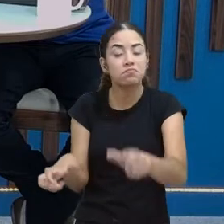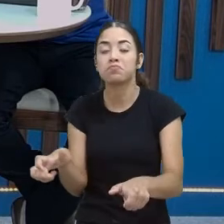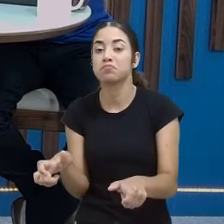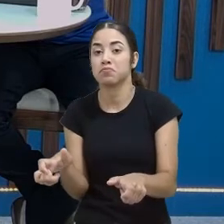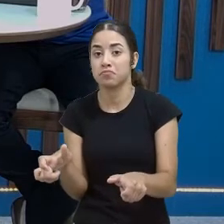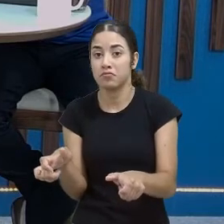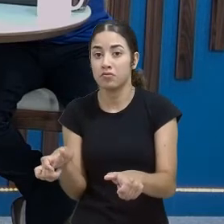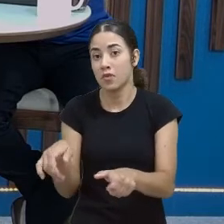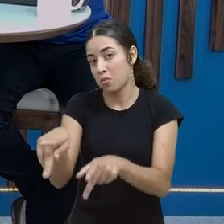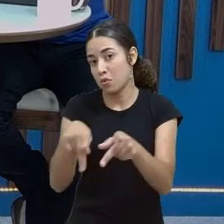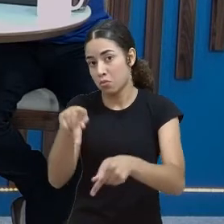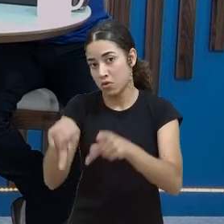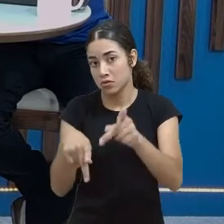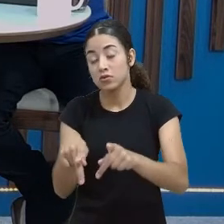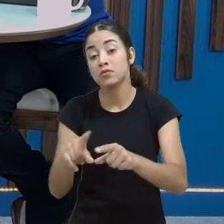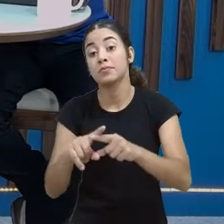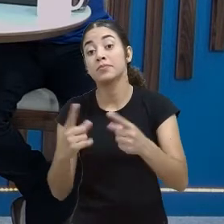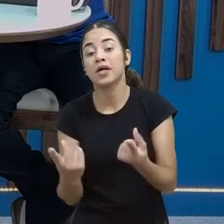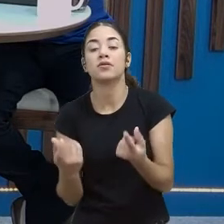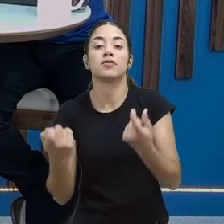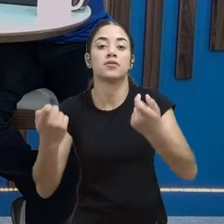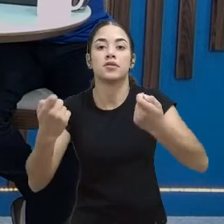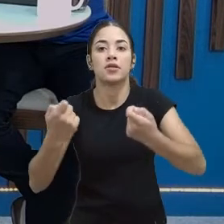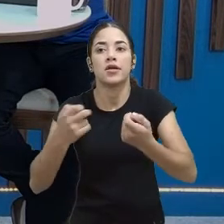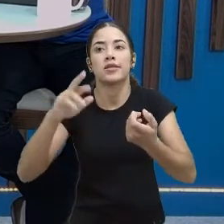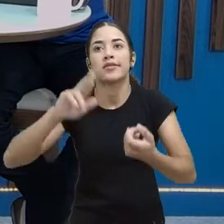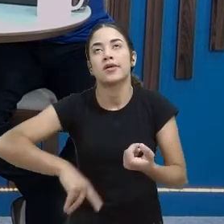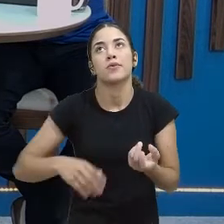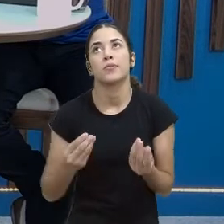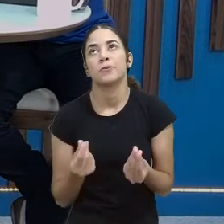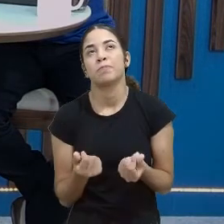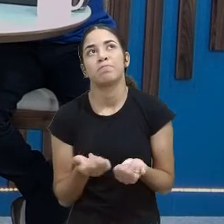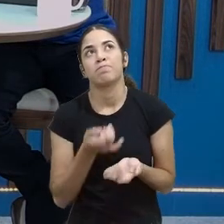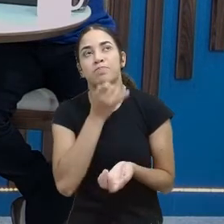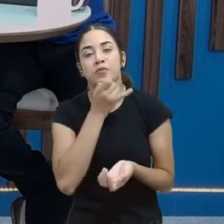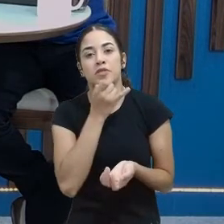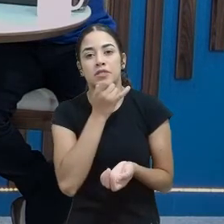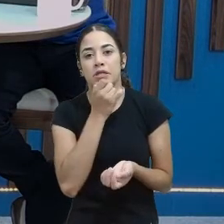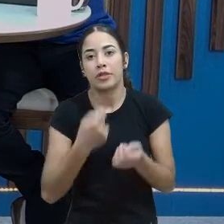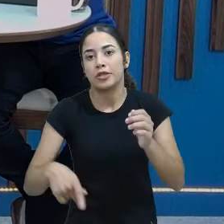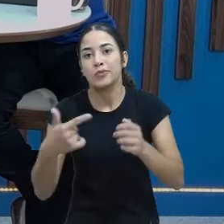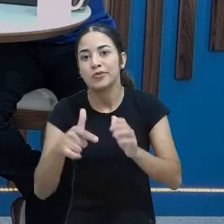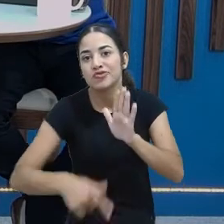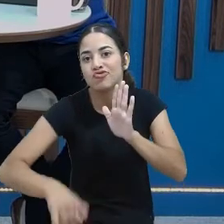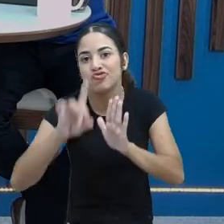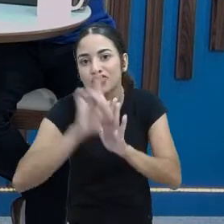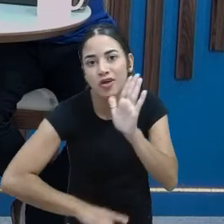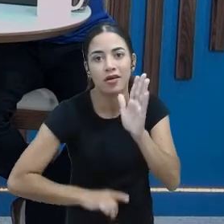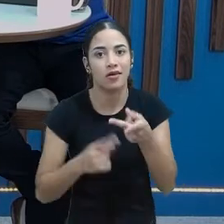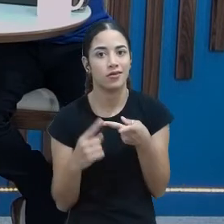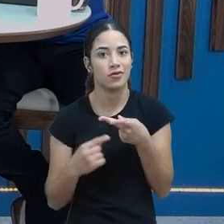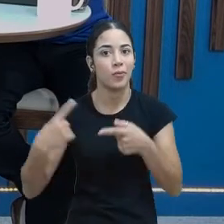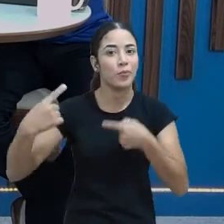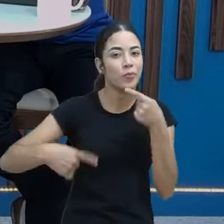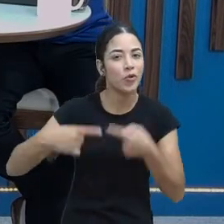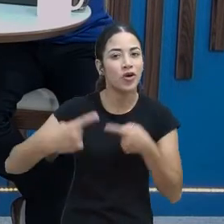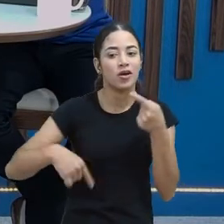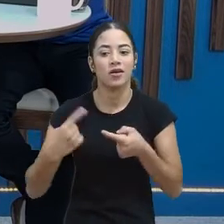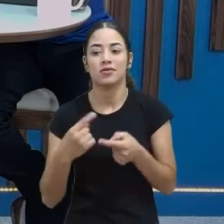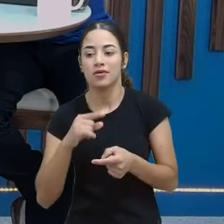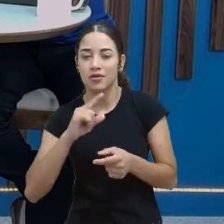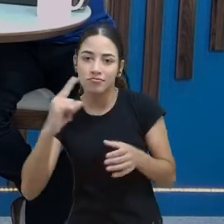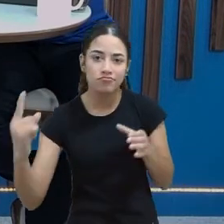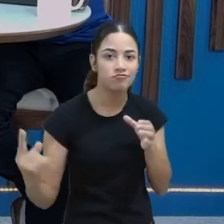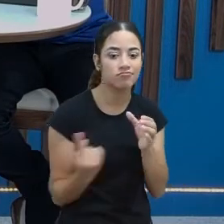a essa população. No entanto, não se incluiu, né, direitos, não se teve uma política para incluir